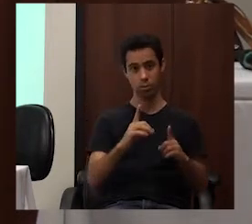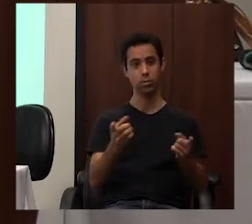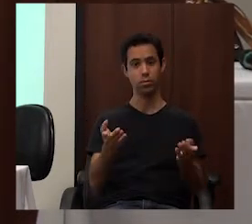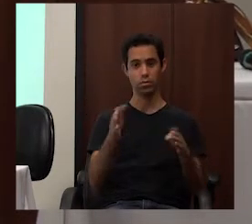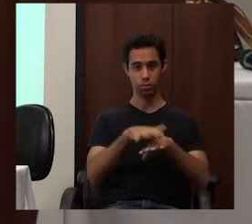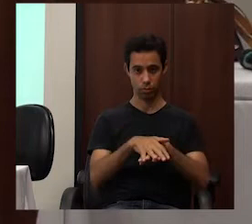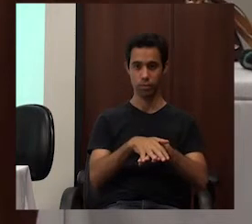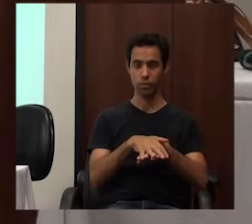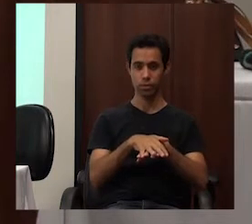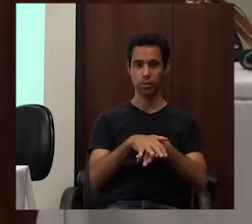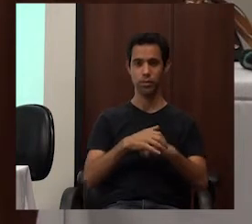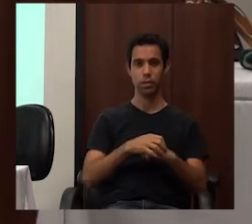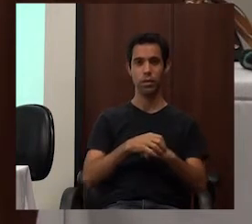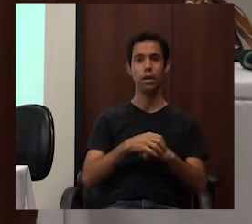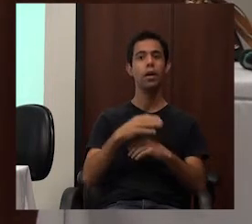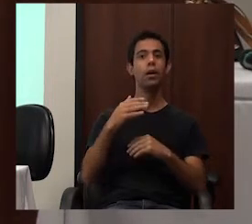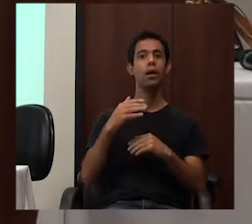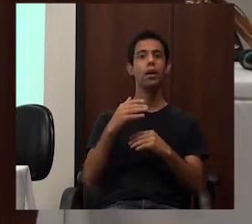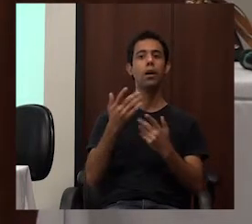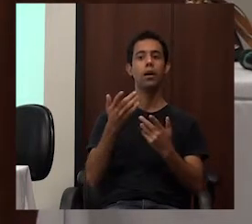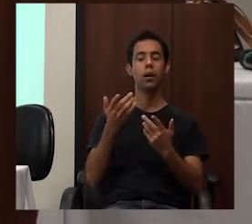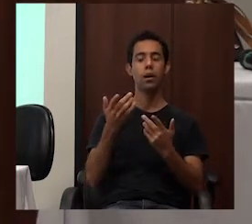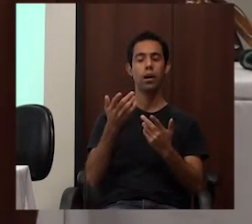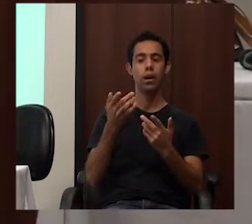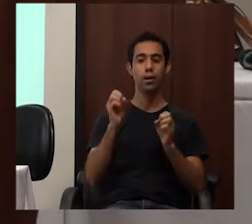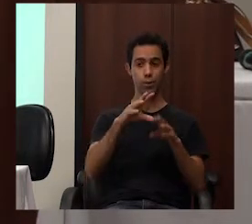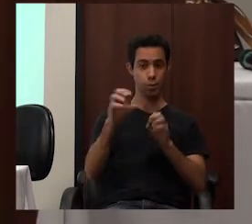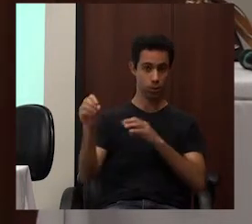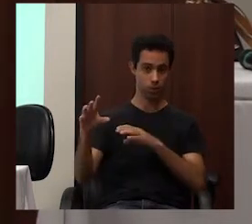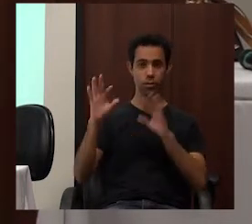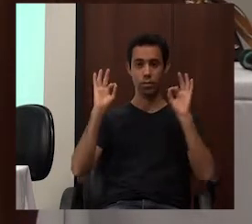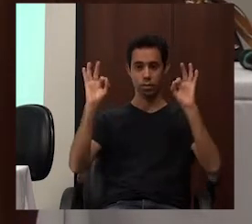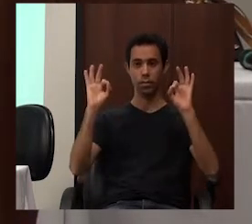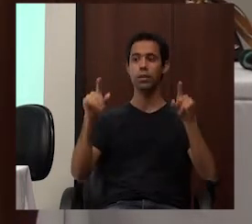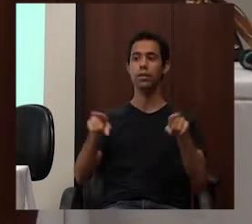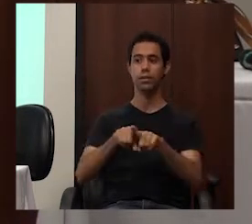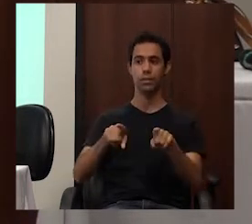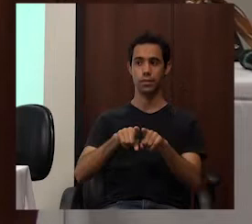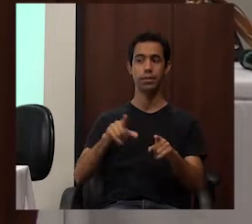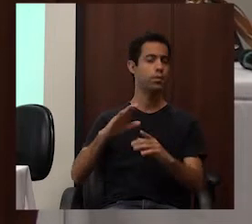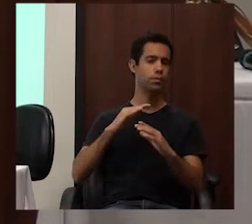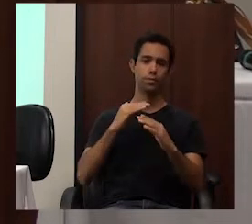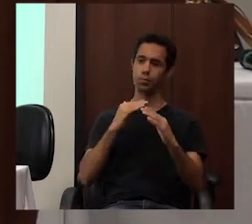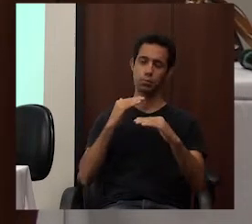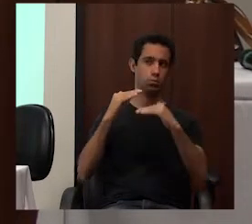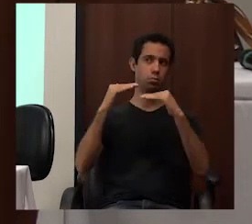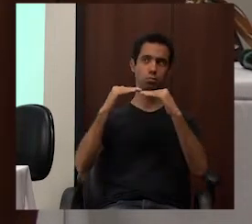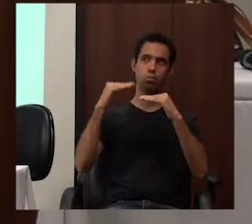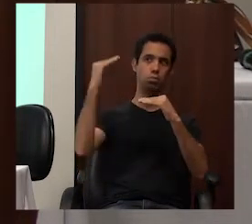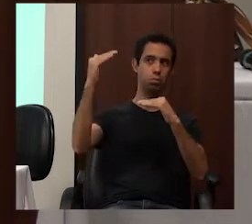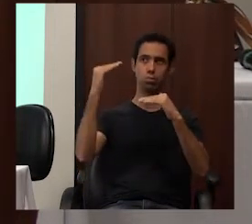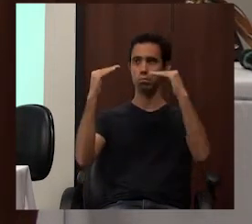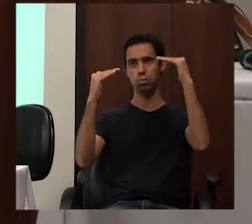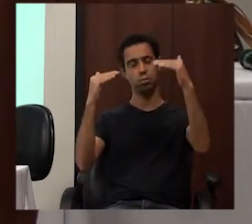E nessa ocasião, a educação especial é definida como uma modalidade transversal a todos os níveis e modalidades de ensino. Eu